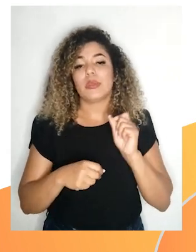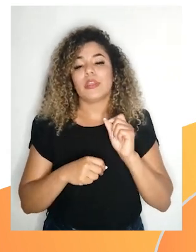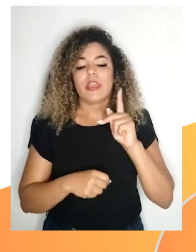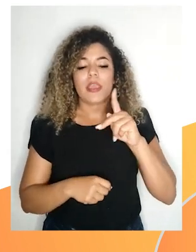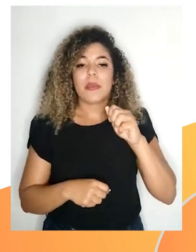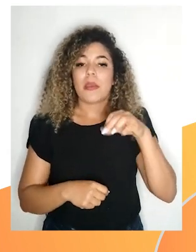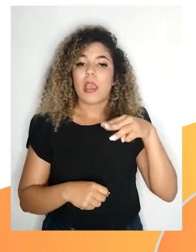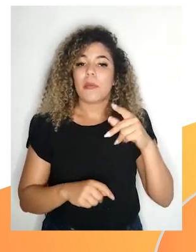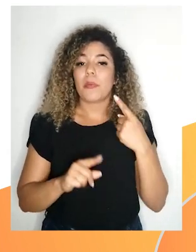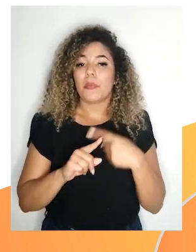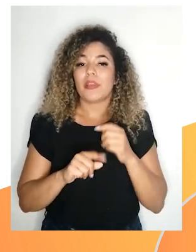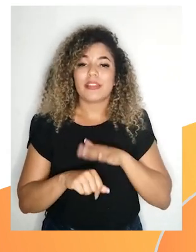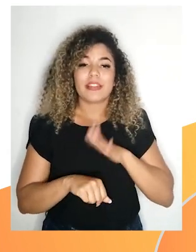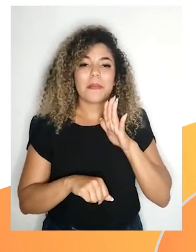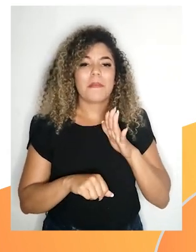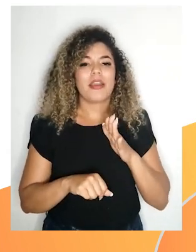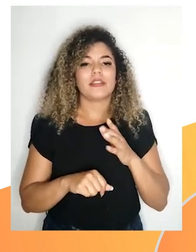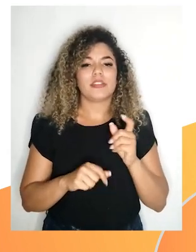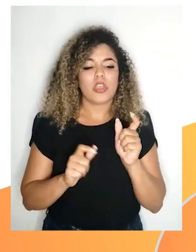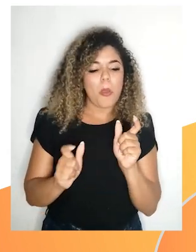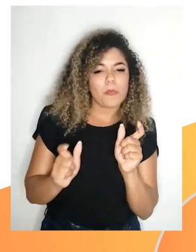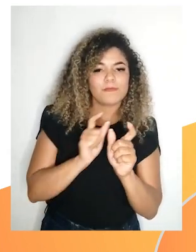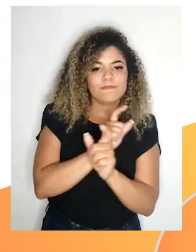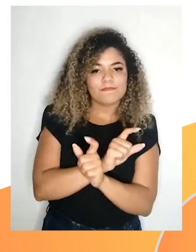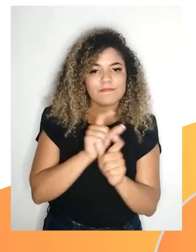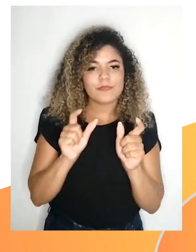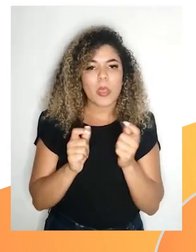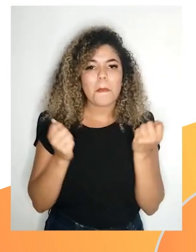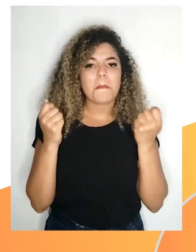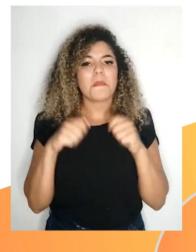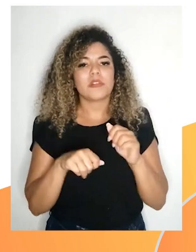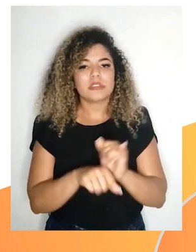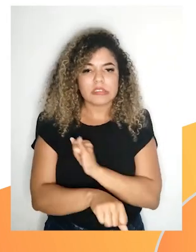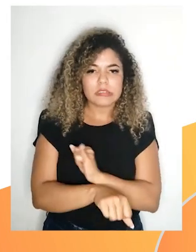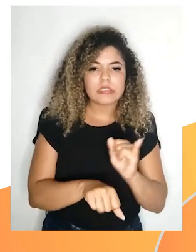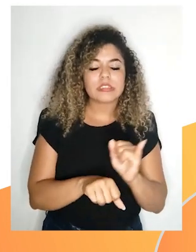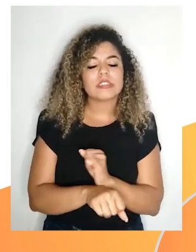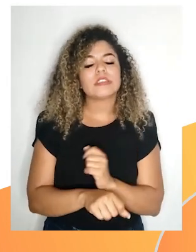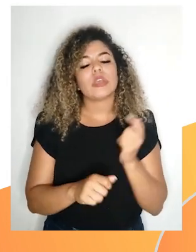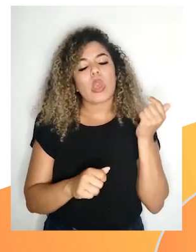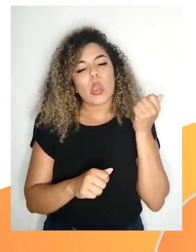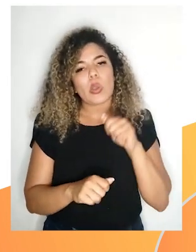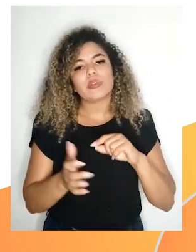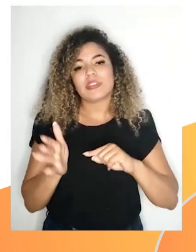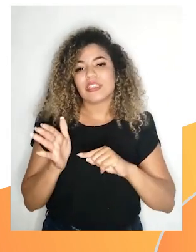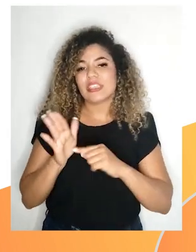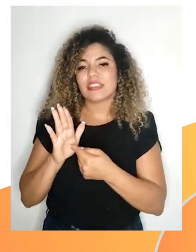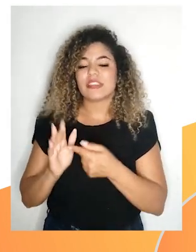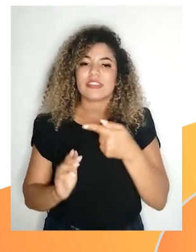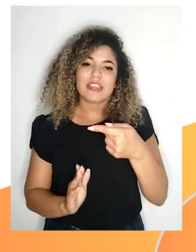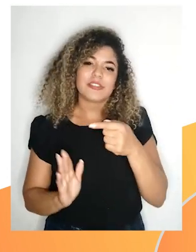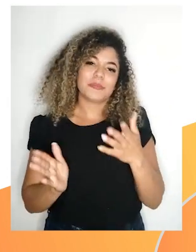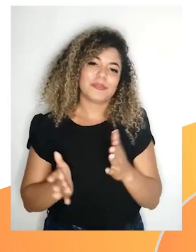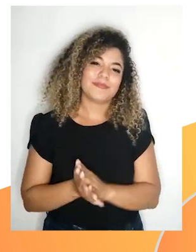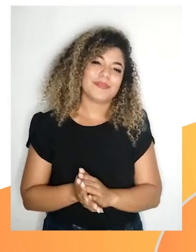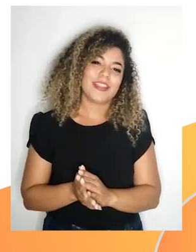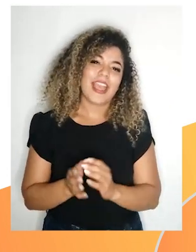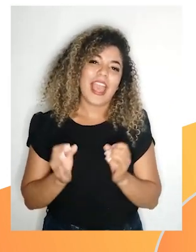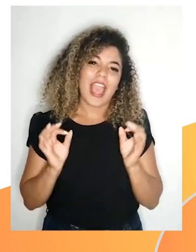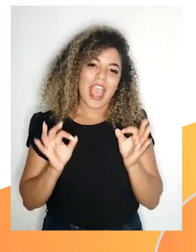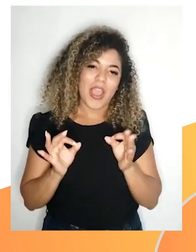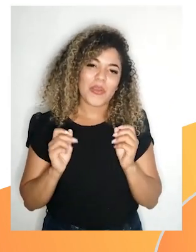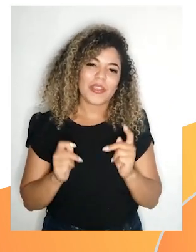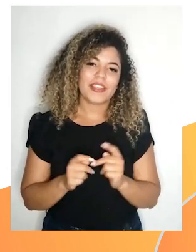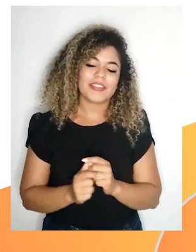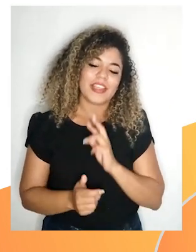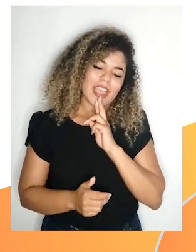a pamonha, porque ela tem mais configurações possíveis, né? São 7 possibilidades, certinho? E aí, a gente, como colocou